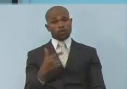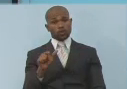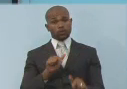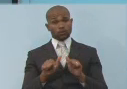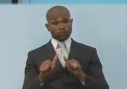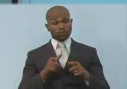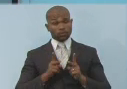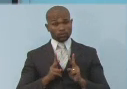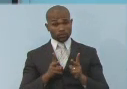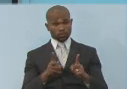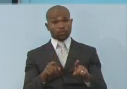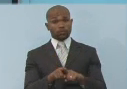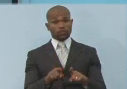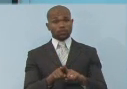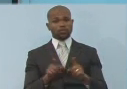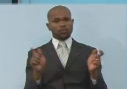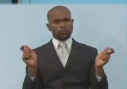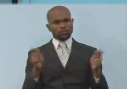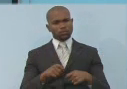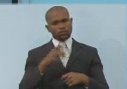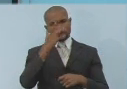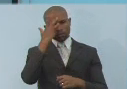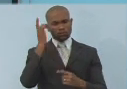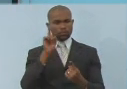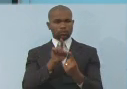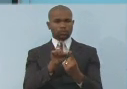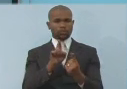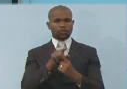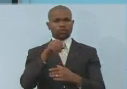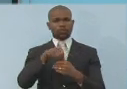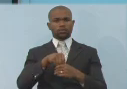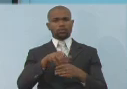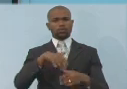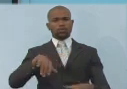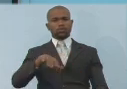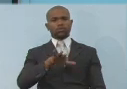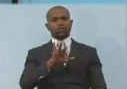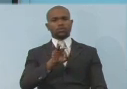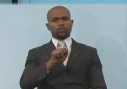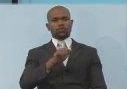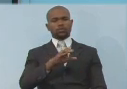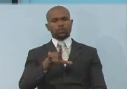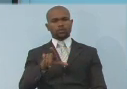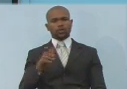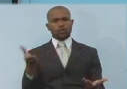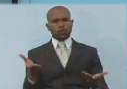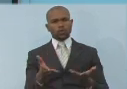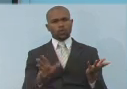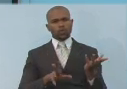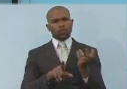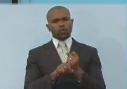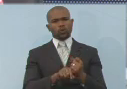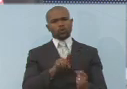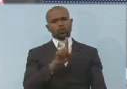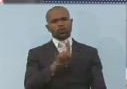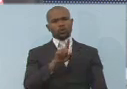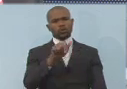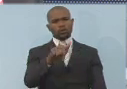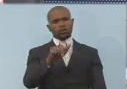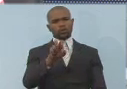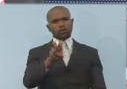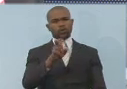permanente também, que é a capacitação dos atendentes da rede Fácil. Hoje, contamos em toda a rede Fácil com 175